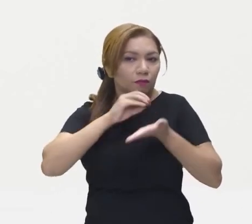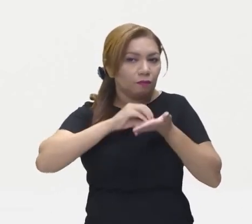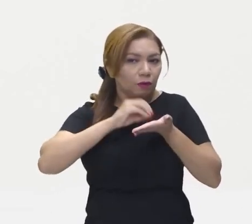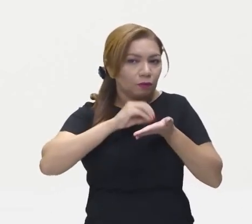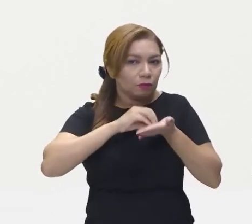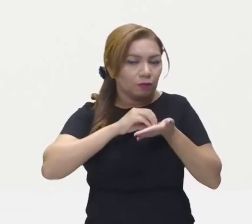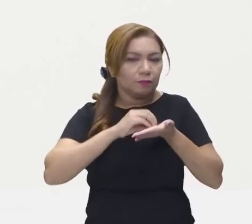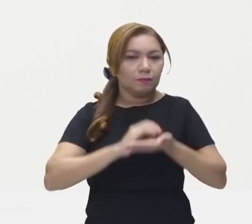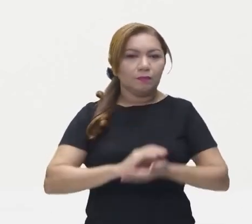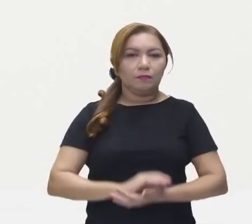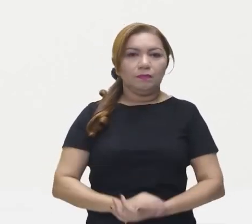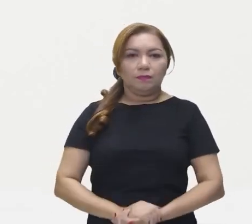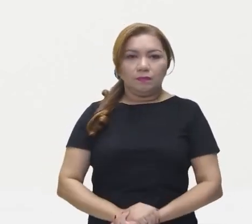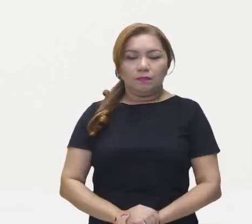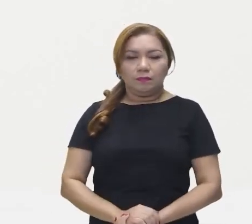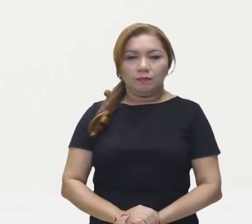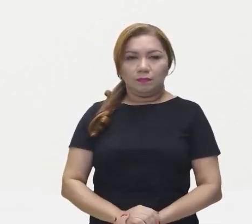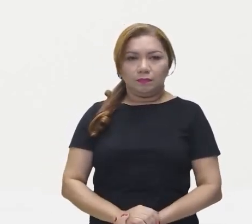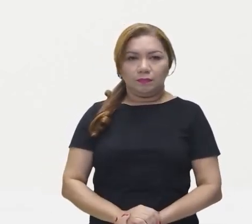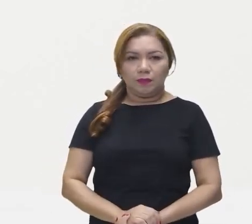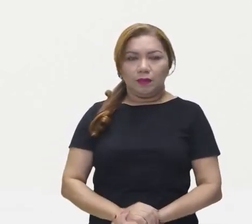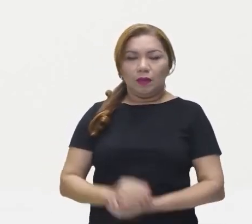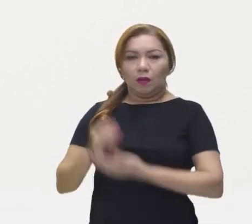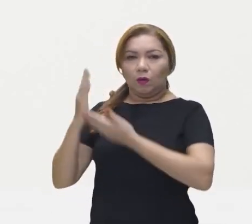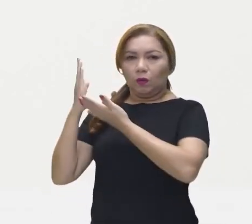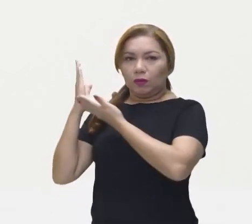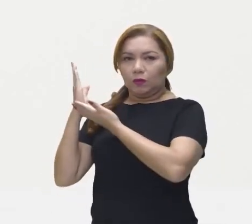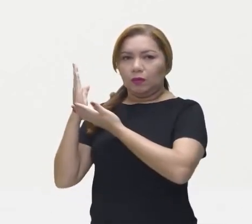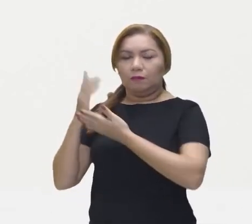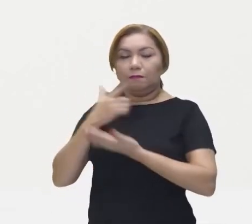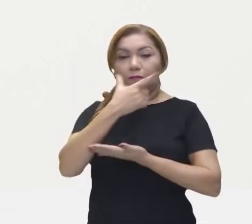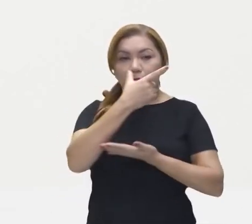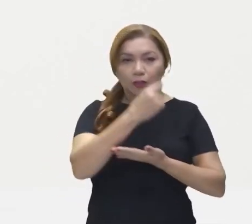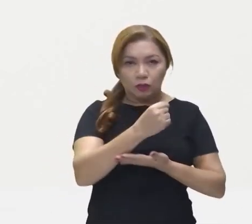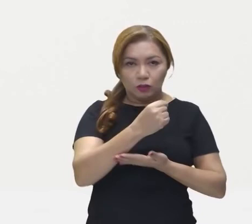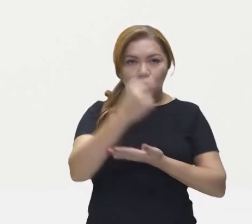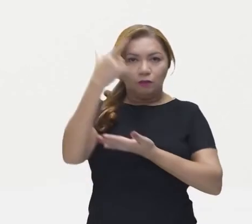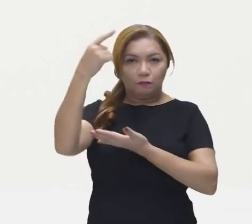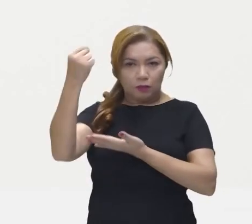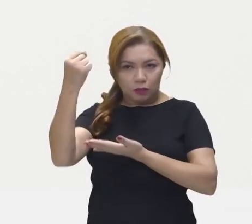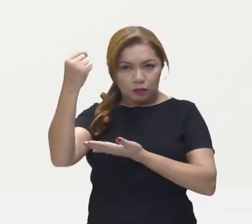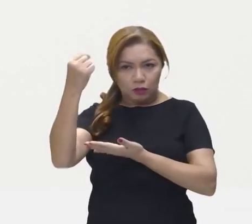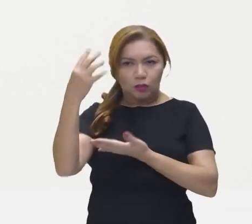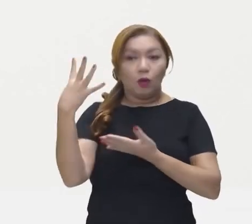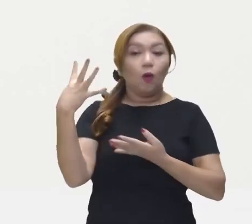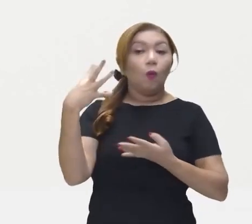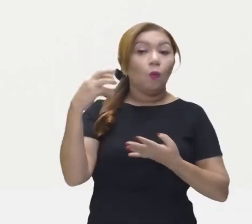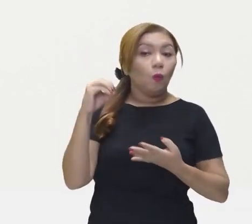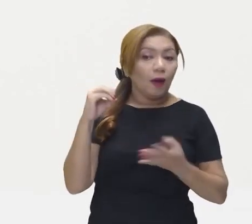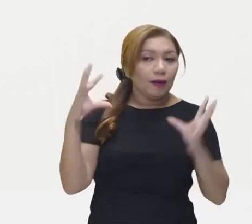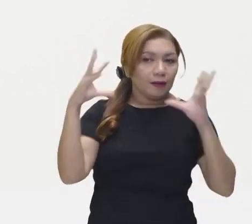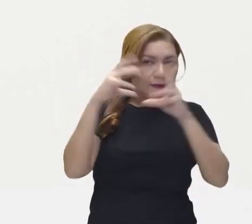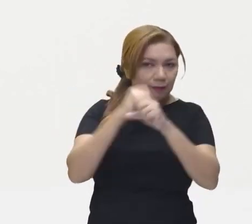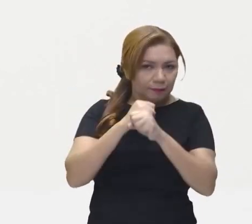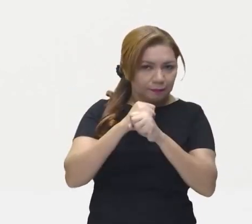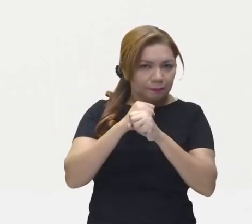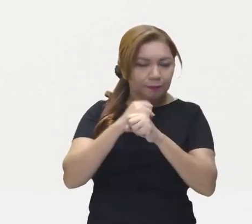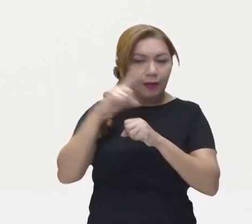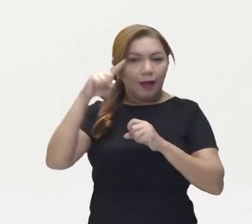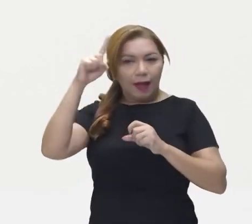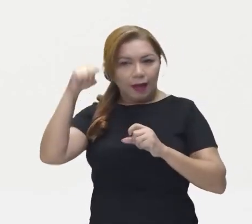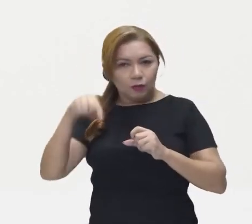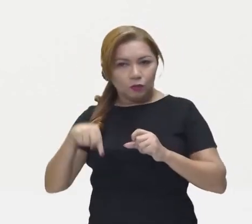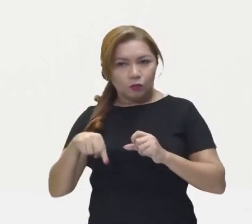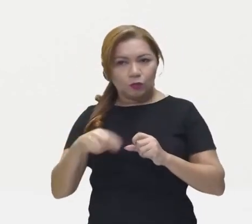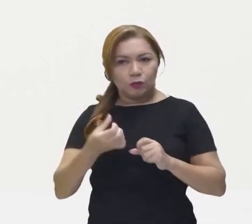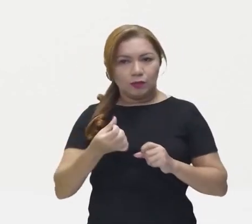eu tenho 20, e aqui eu tenho 20, ora, que dá 40, quanto falta para a gente alcançar os 60